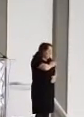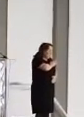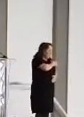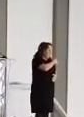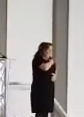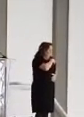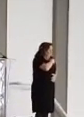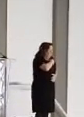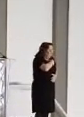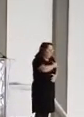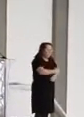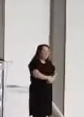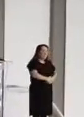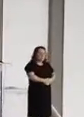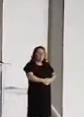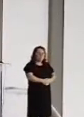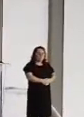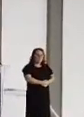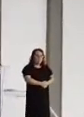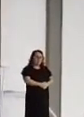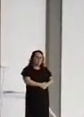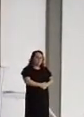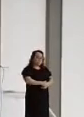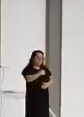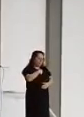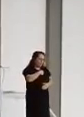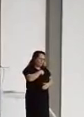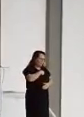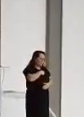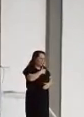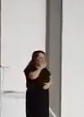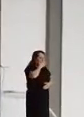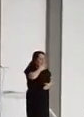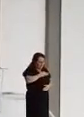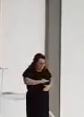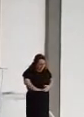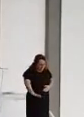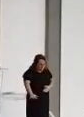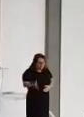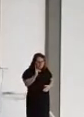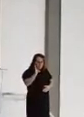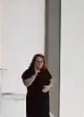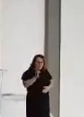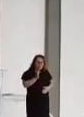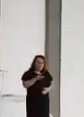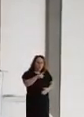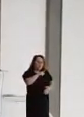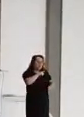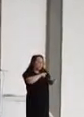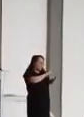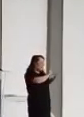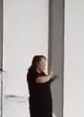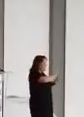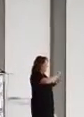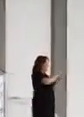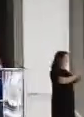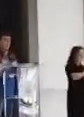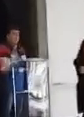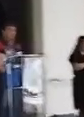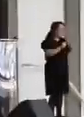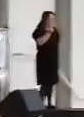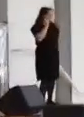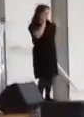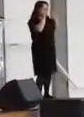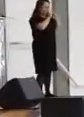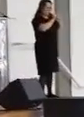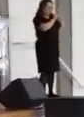E assim, eu desde pequeno sempre tive algumas diferenças, algumas dificuldades